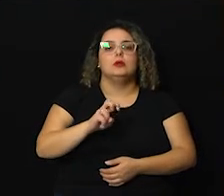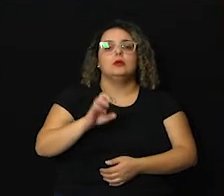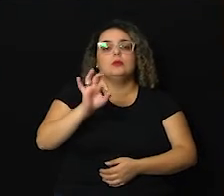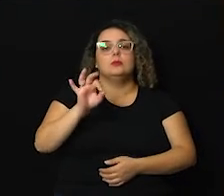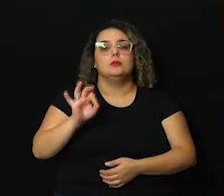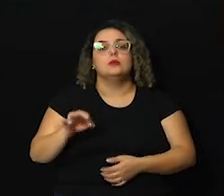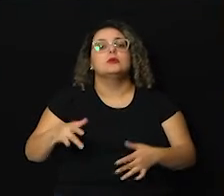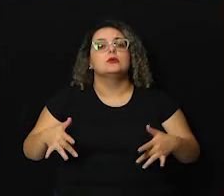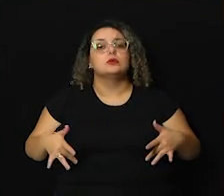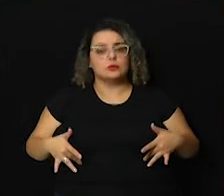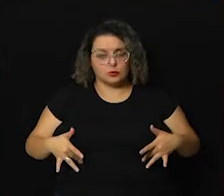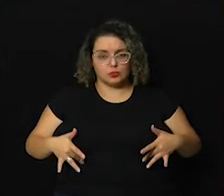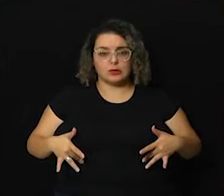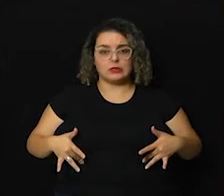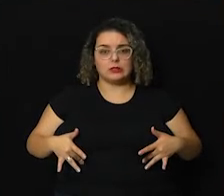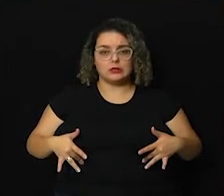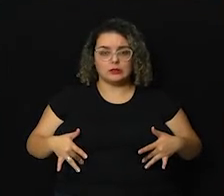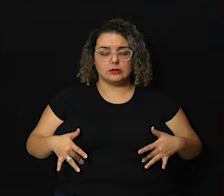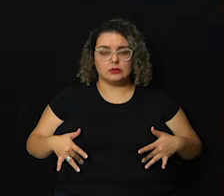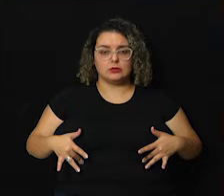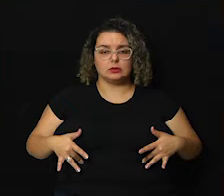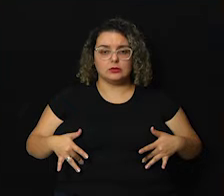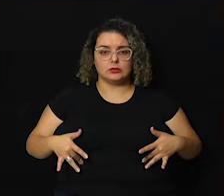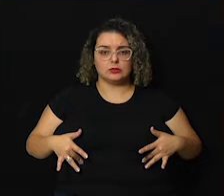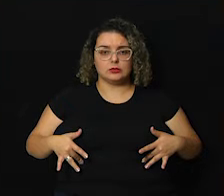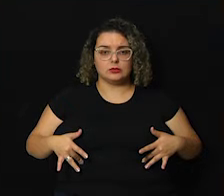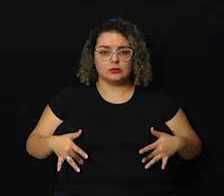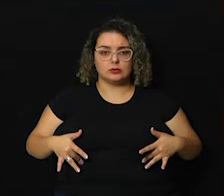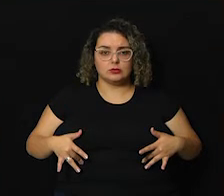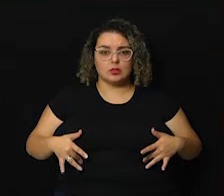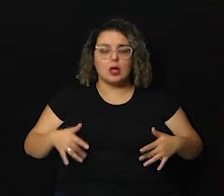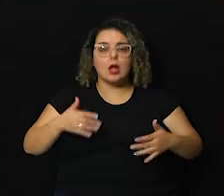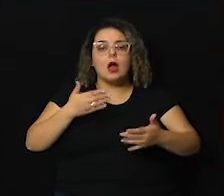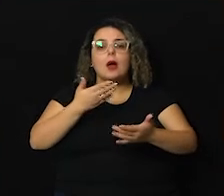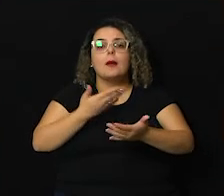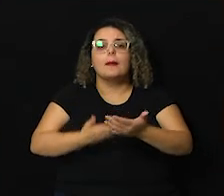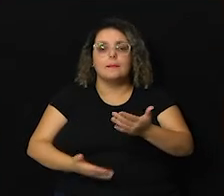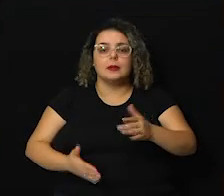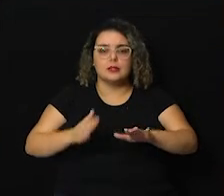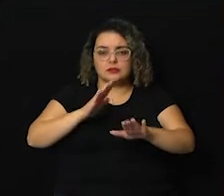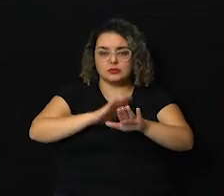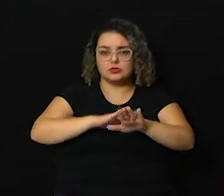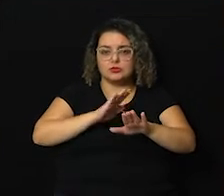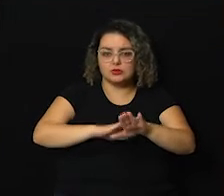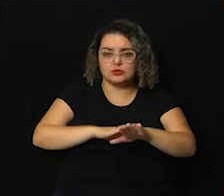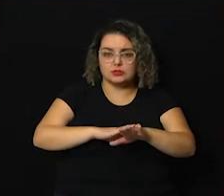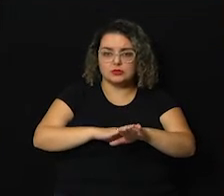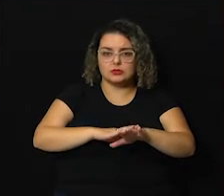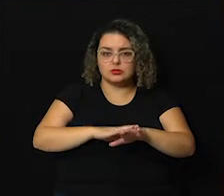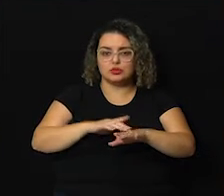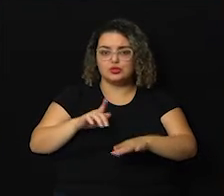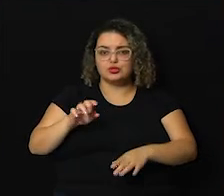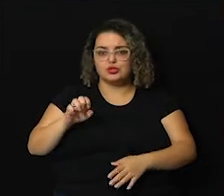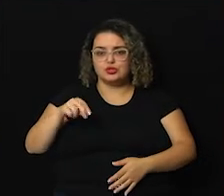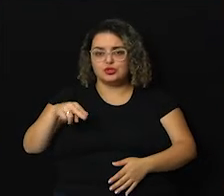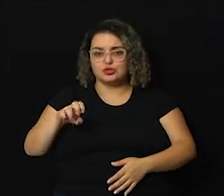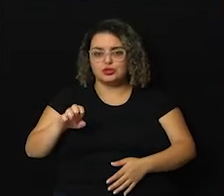disse, ele está associado à perda de função de um gene que chama